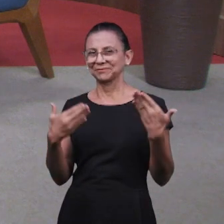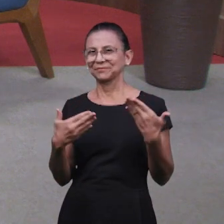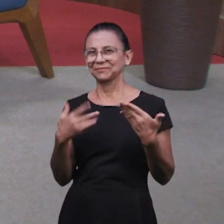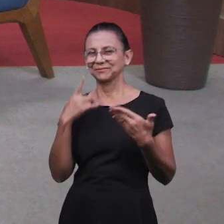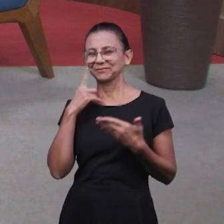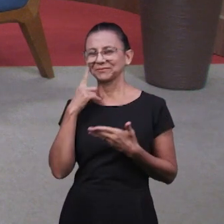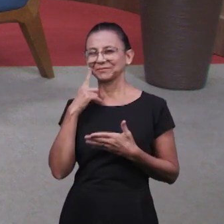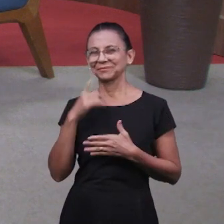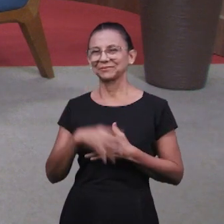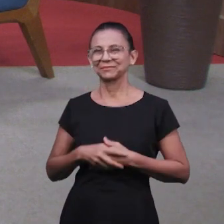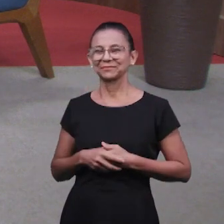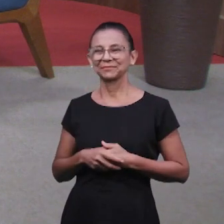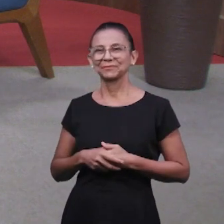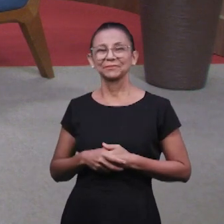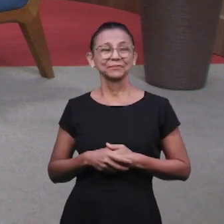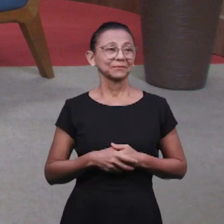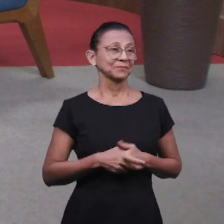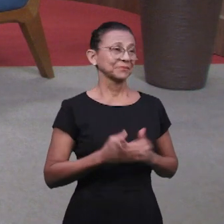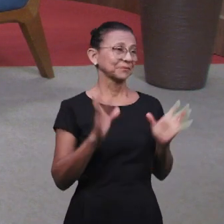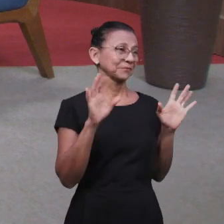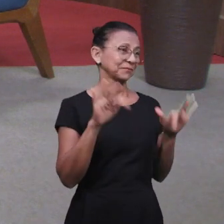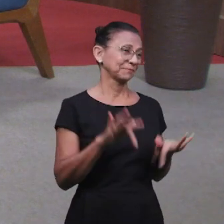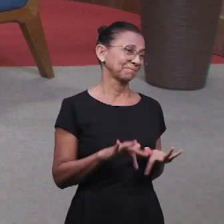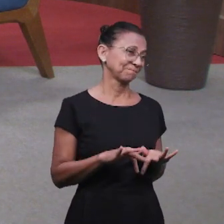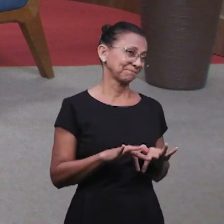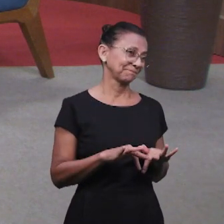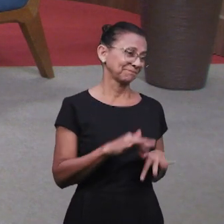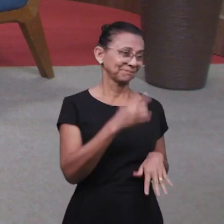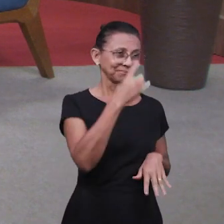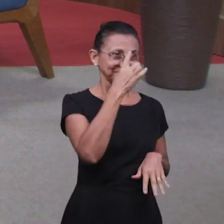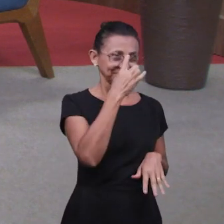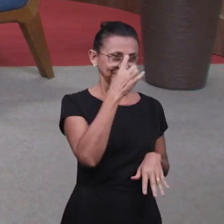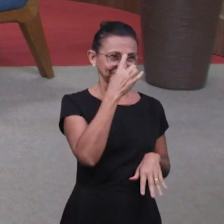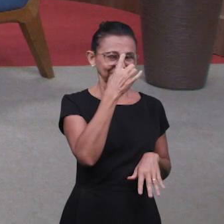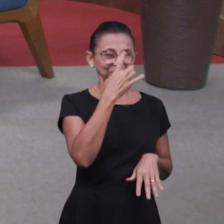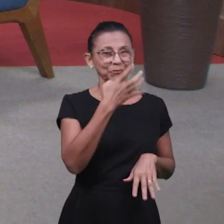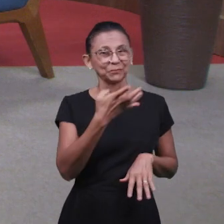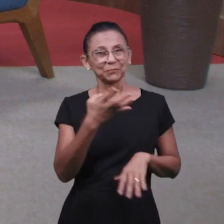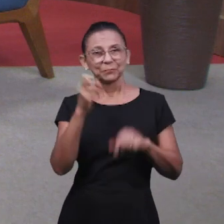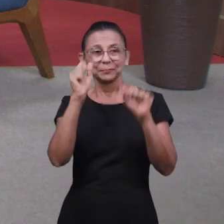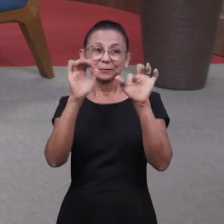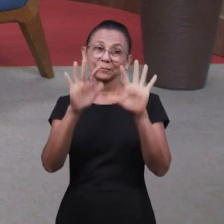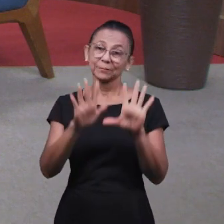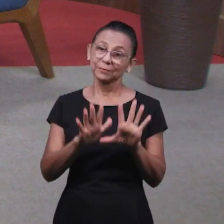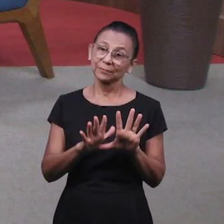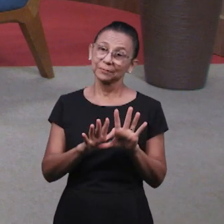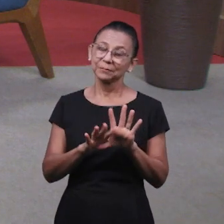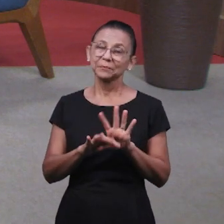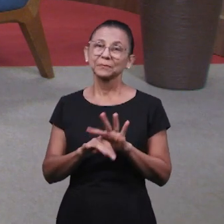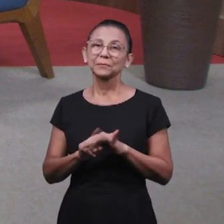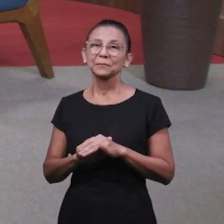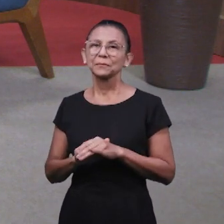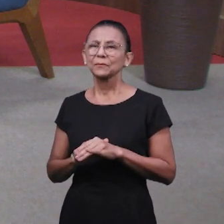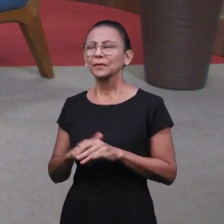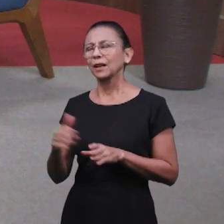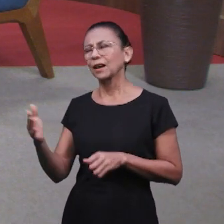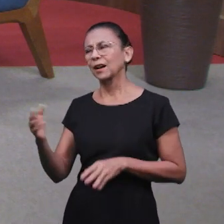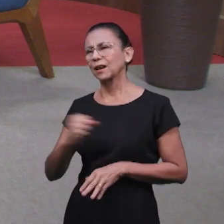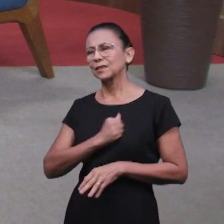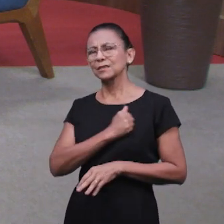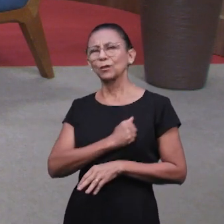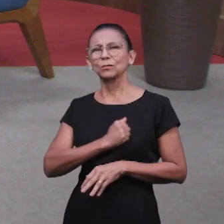responder. Será uma alegria para nós receber a sua participação. Daniel, chegamos ao final. Mais uma vez, foi uma